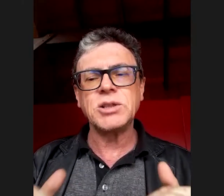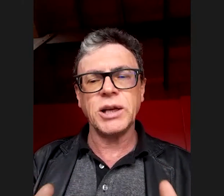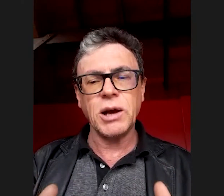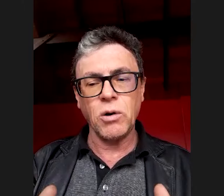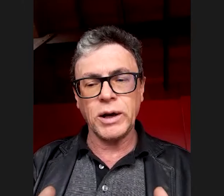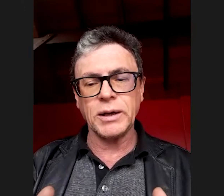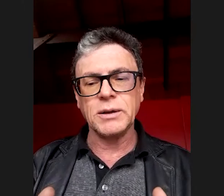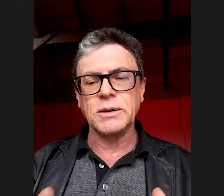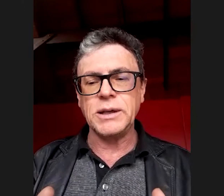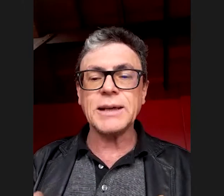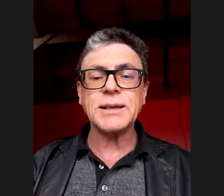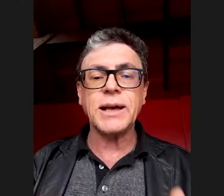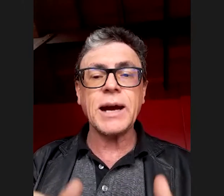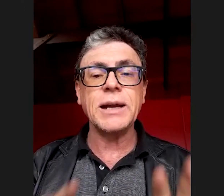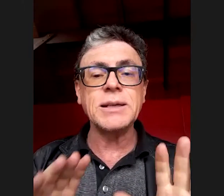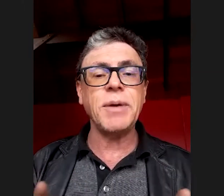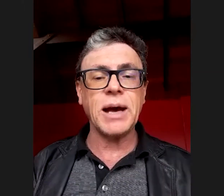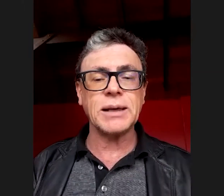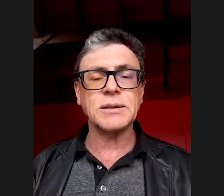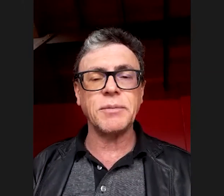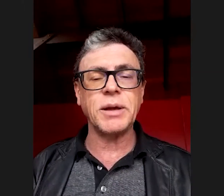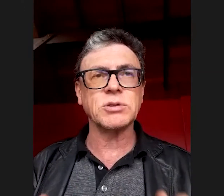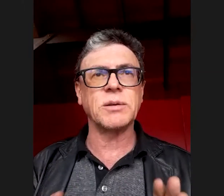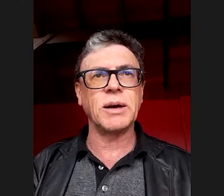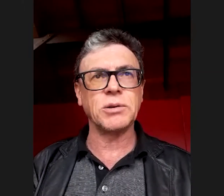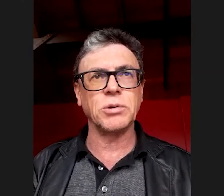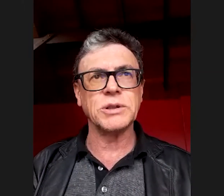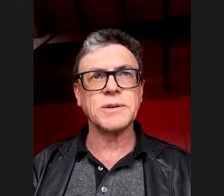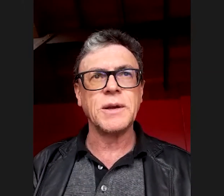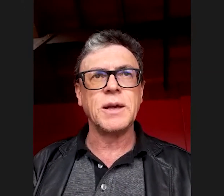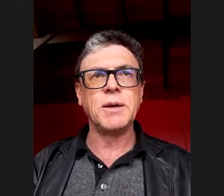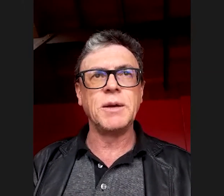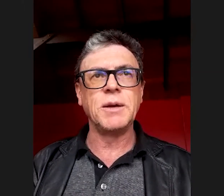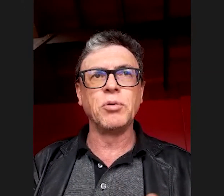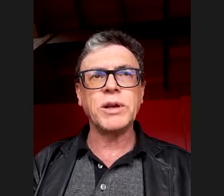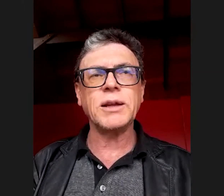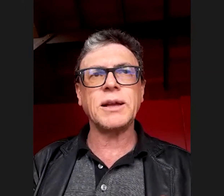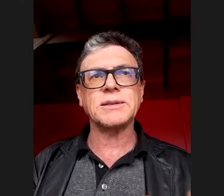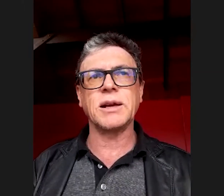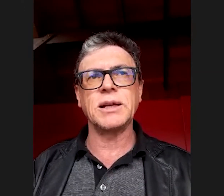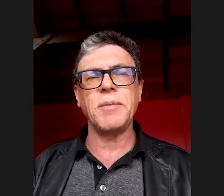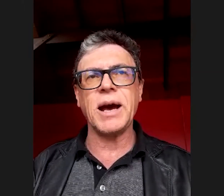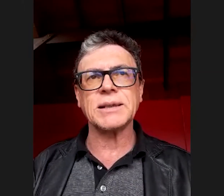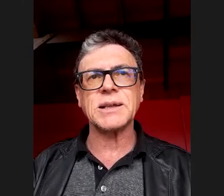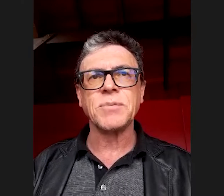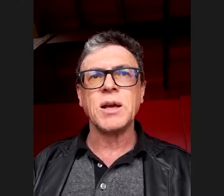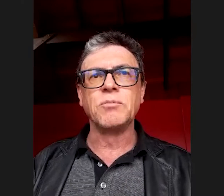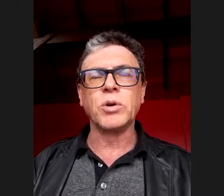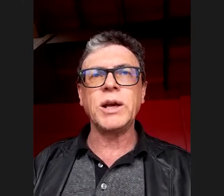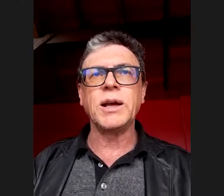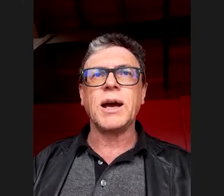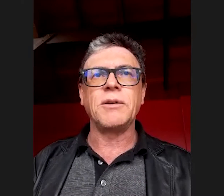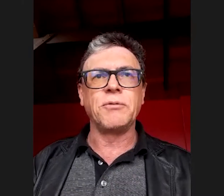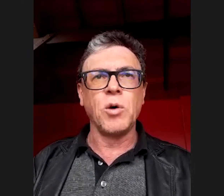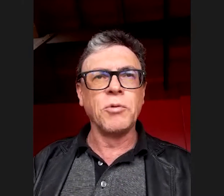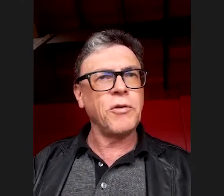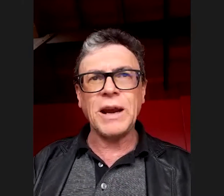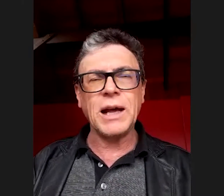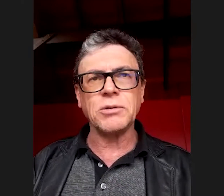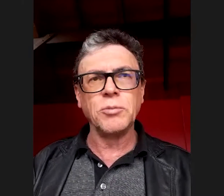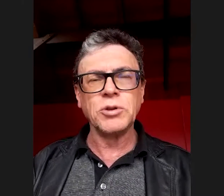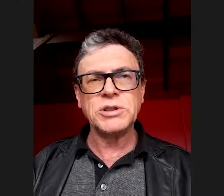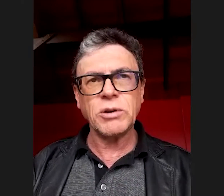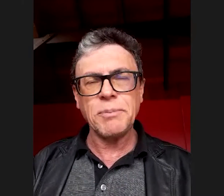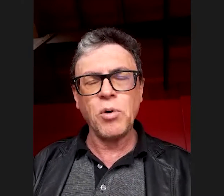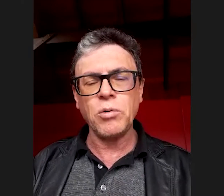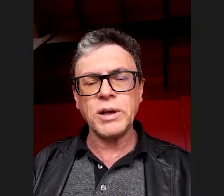nossa trincheira agora. E essa é a grande ameaça também aos trabalhadores. E por que está sendo a grande ameaça? Porque, como foi falado,